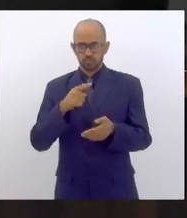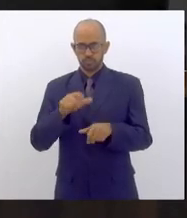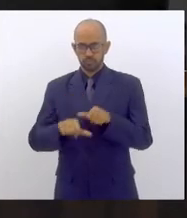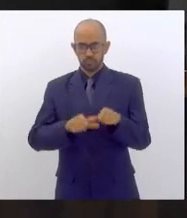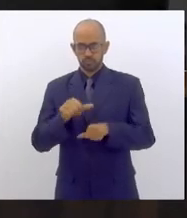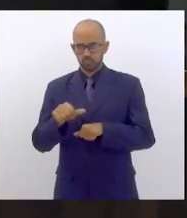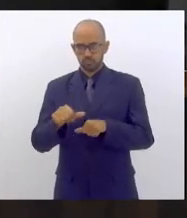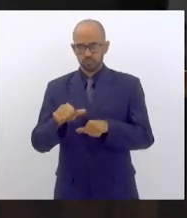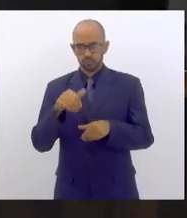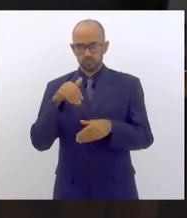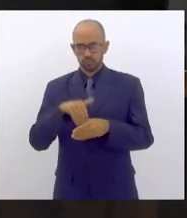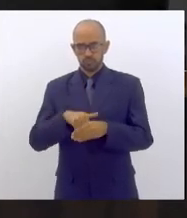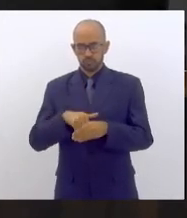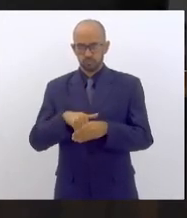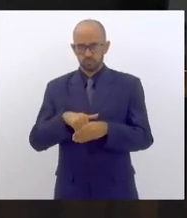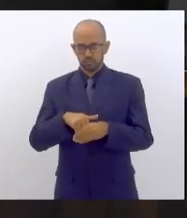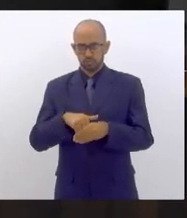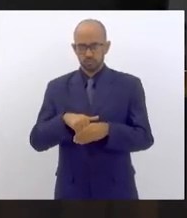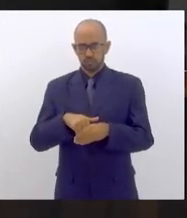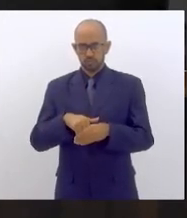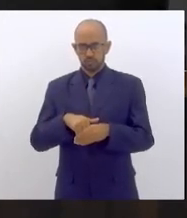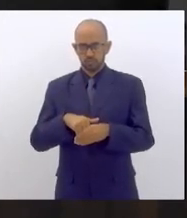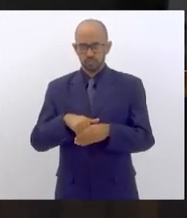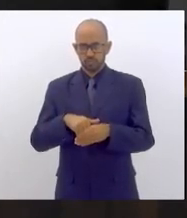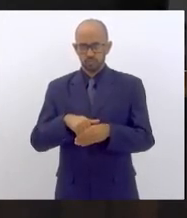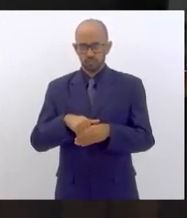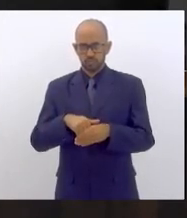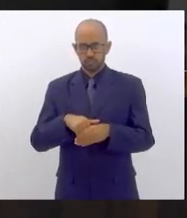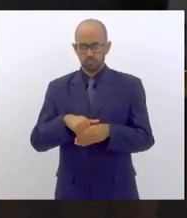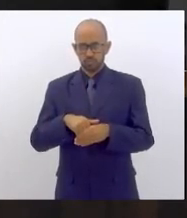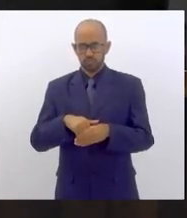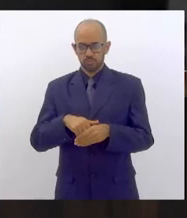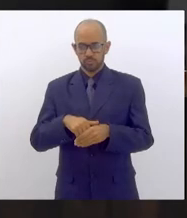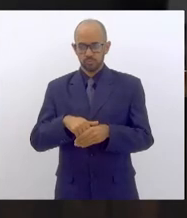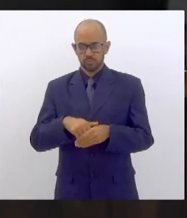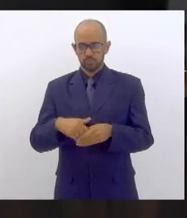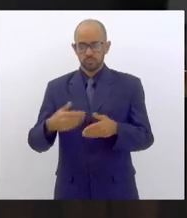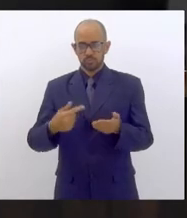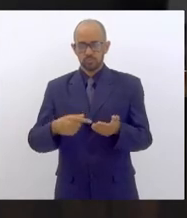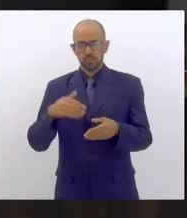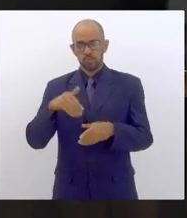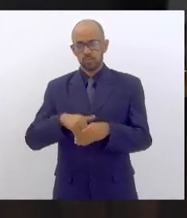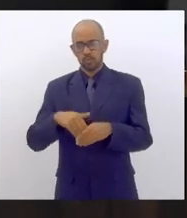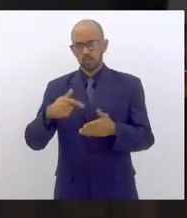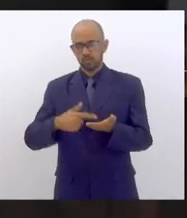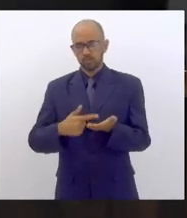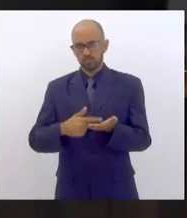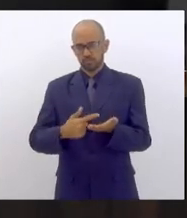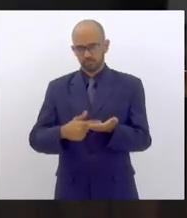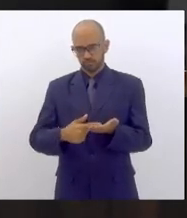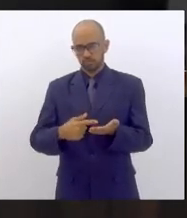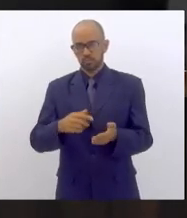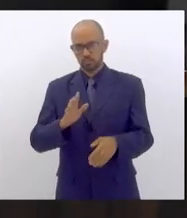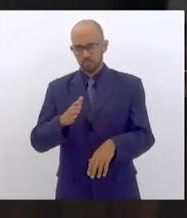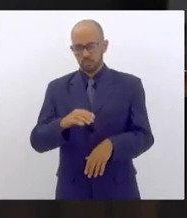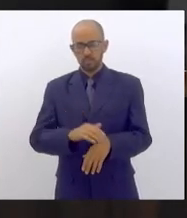pauta e votarmos os vetos que foram acordados. Então, o acordo